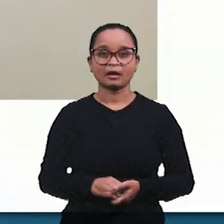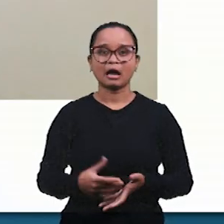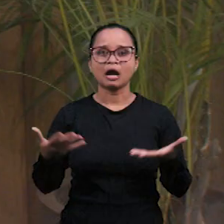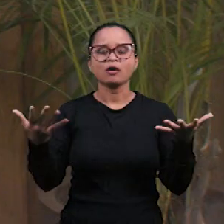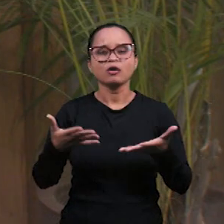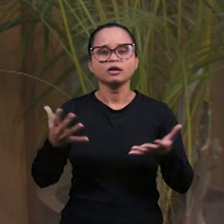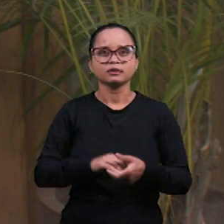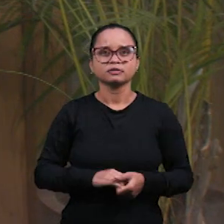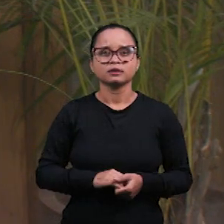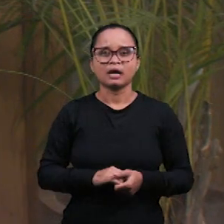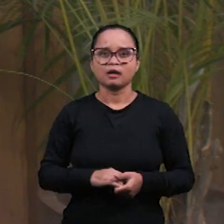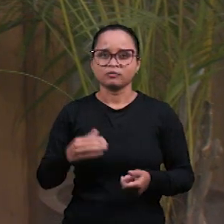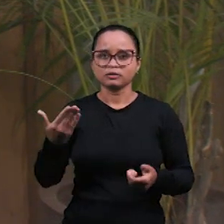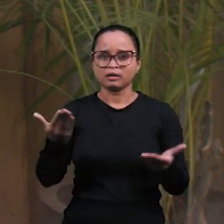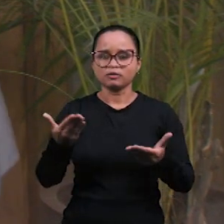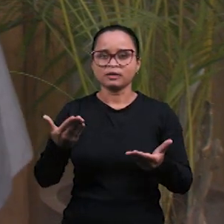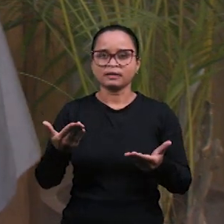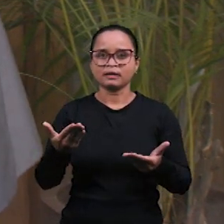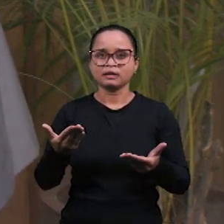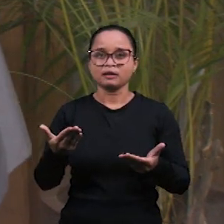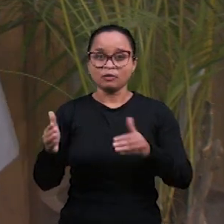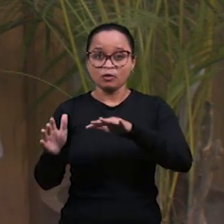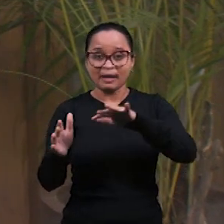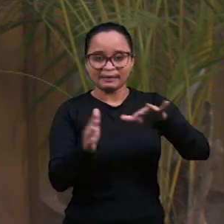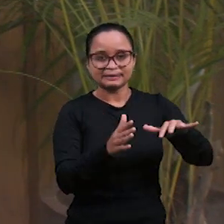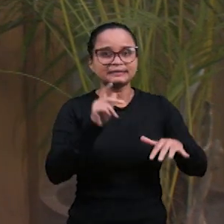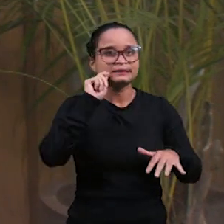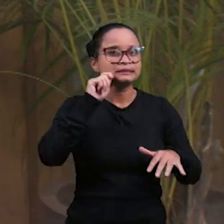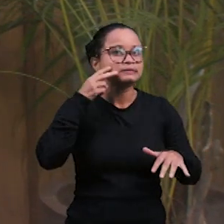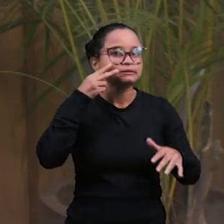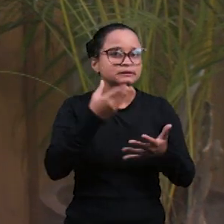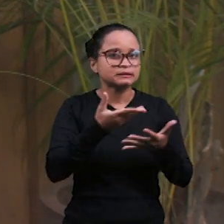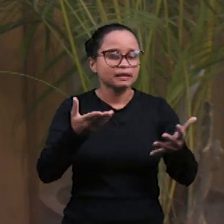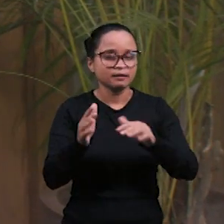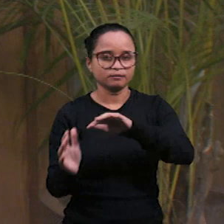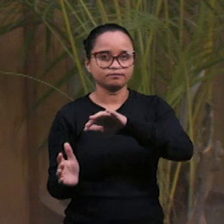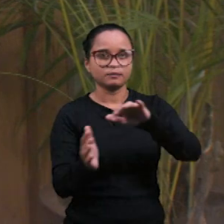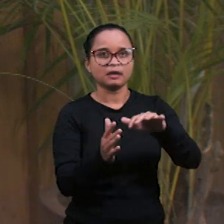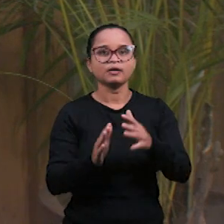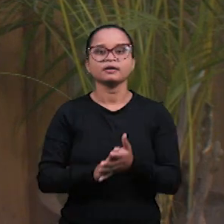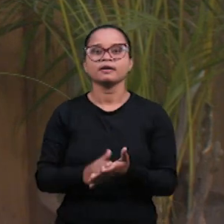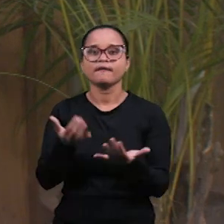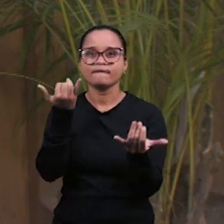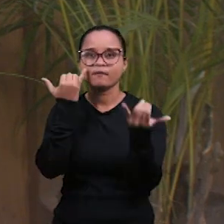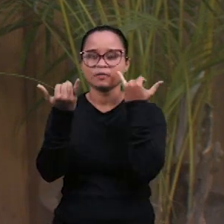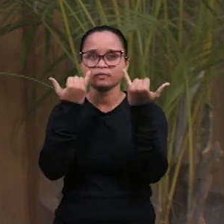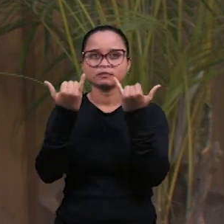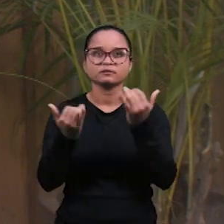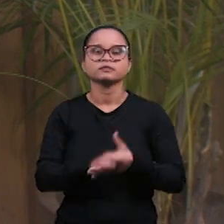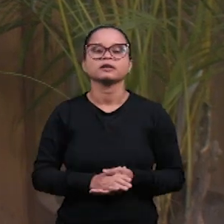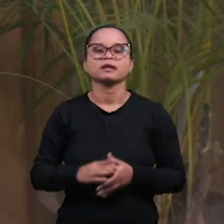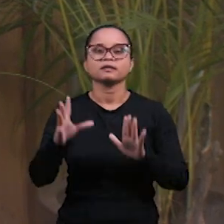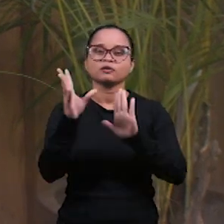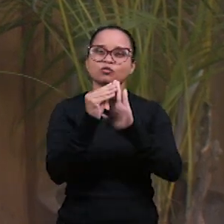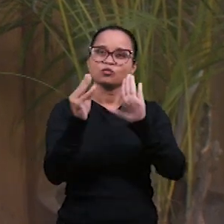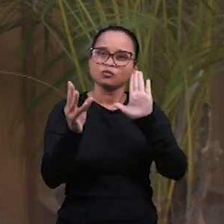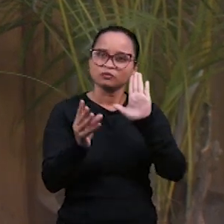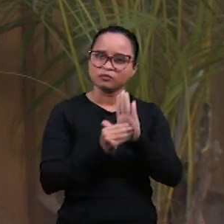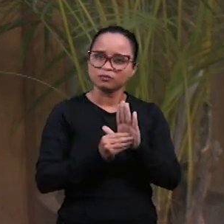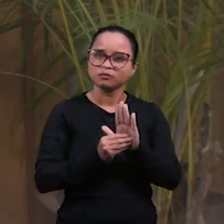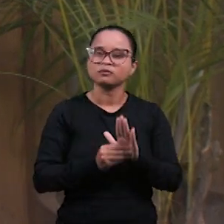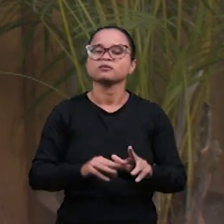um pouquinho da ceia, que dessas imagens que foram enviadas, nós recebemos um conteúdo grande